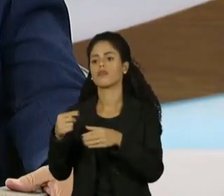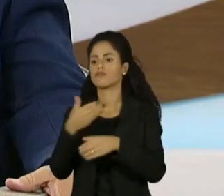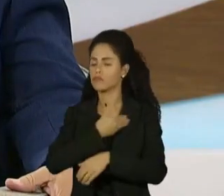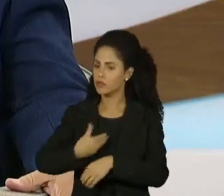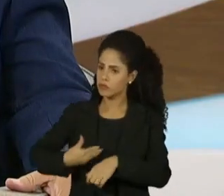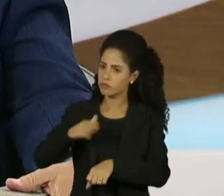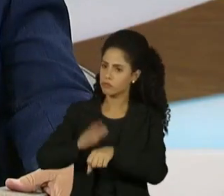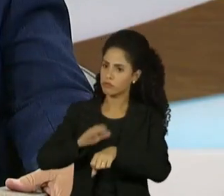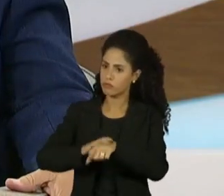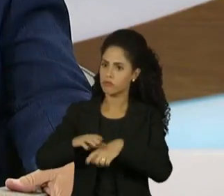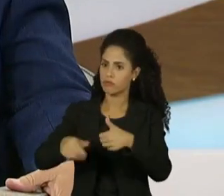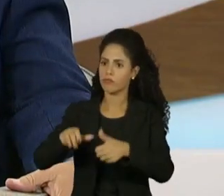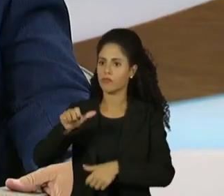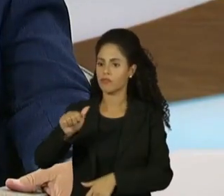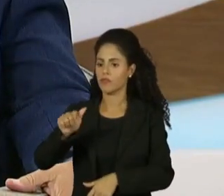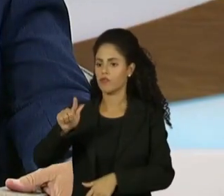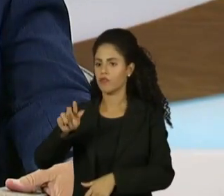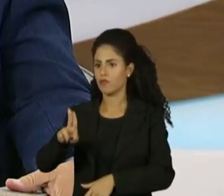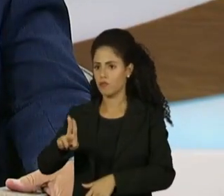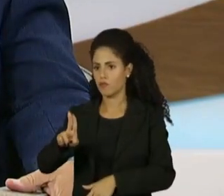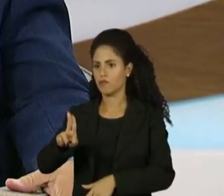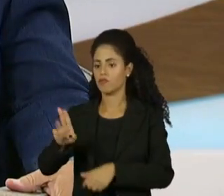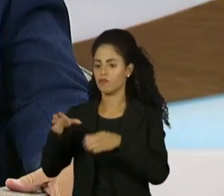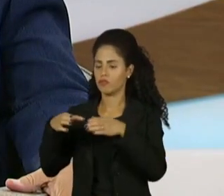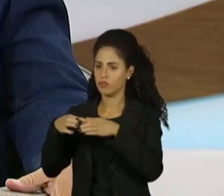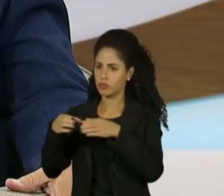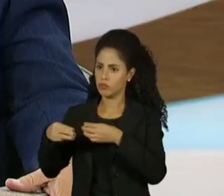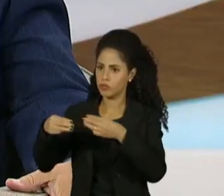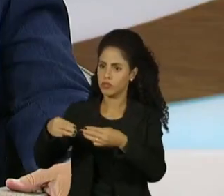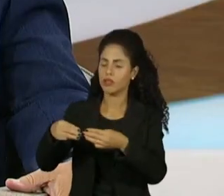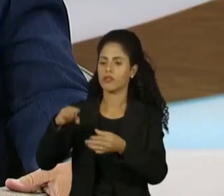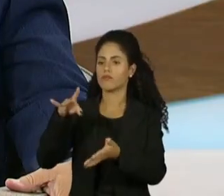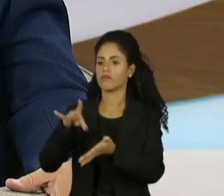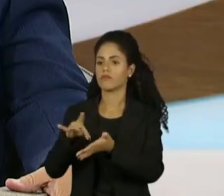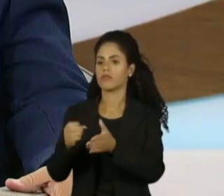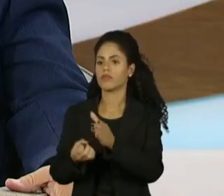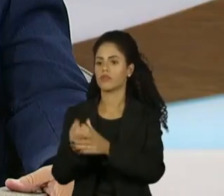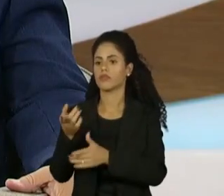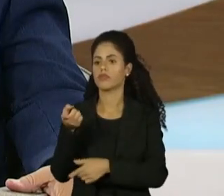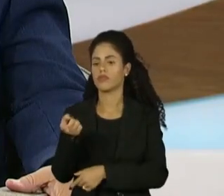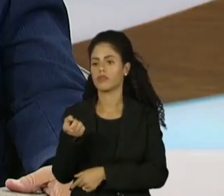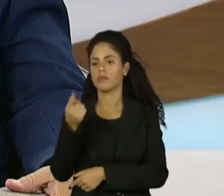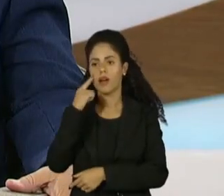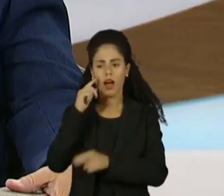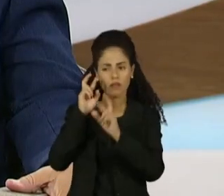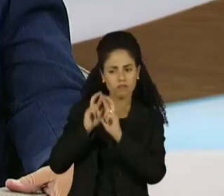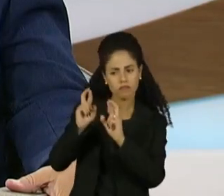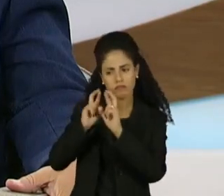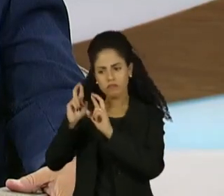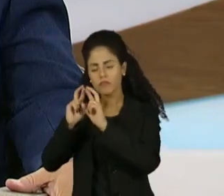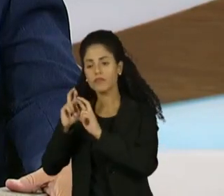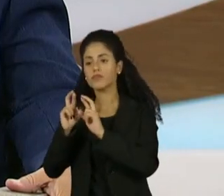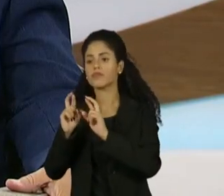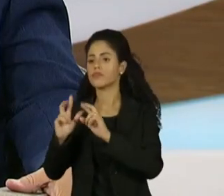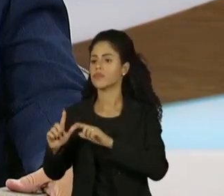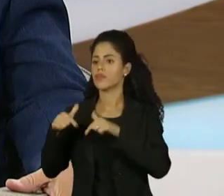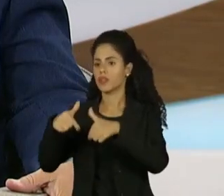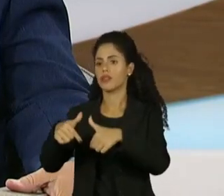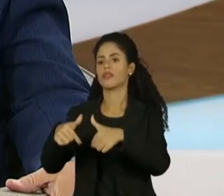começou a fazer na AGU, né, que criou o Ministério da Verdade, logo no início do governo, para fiscalizar